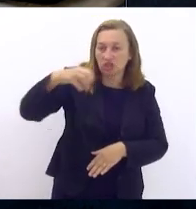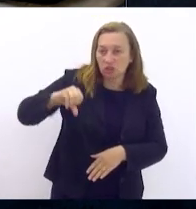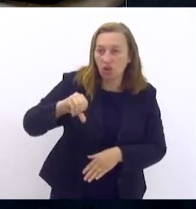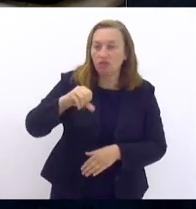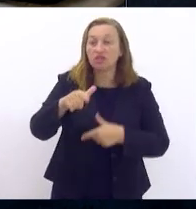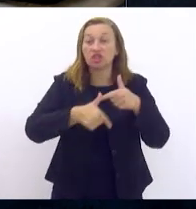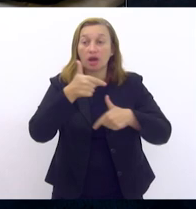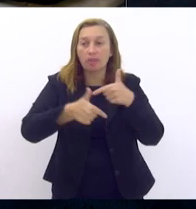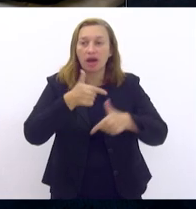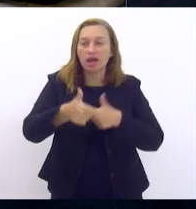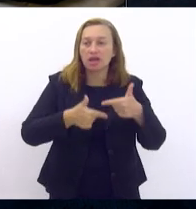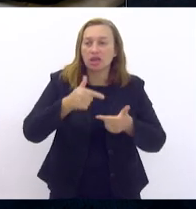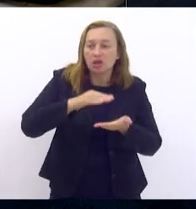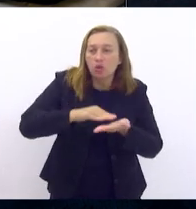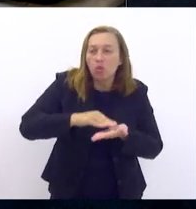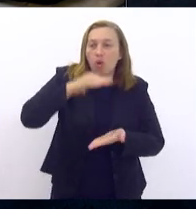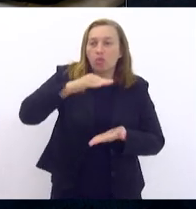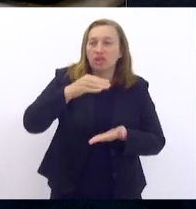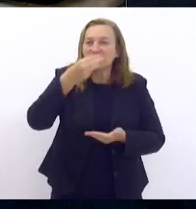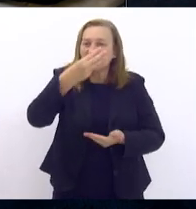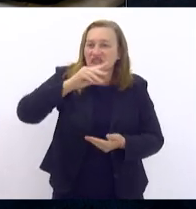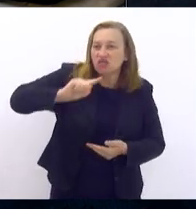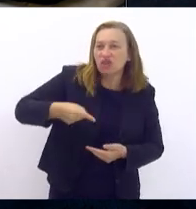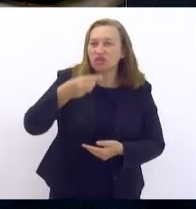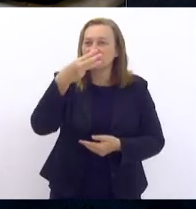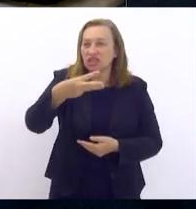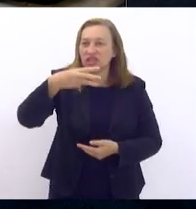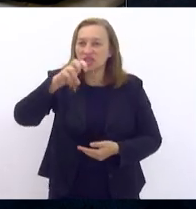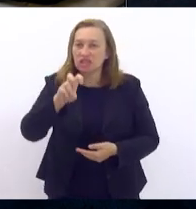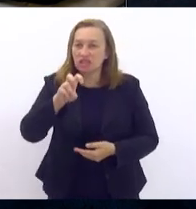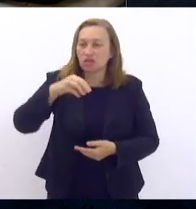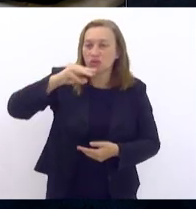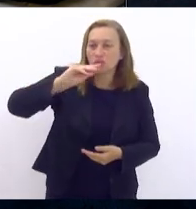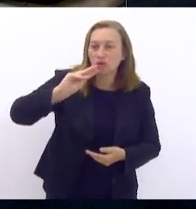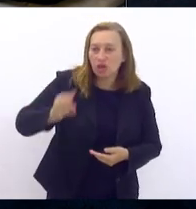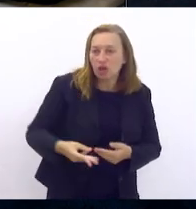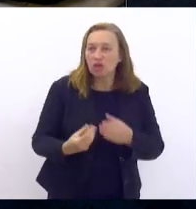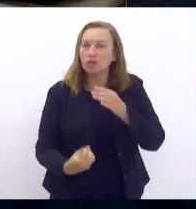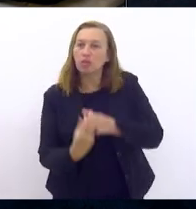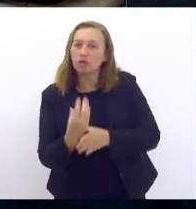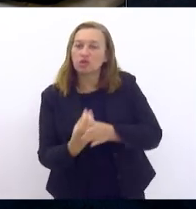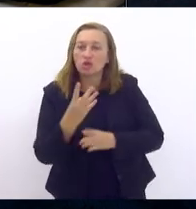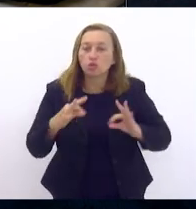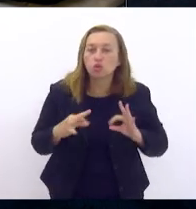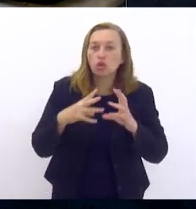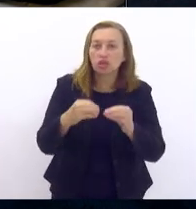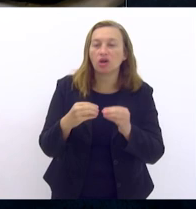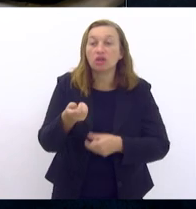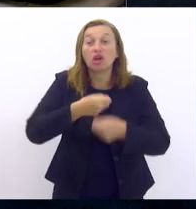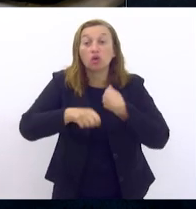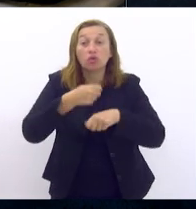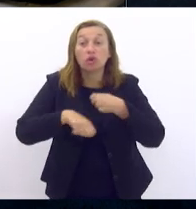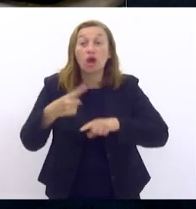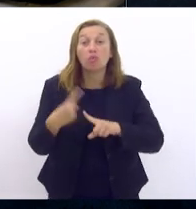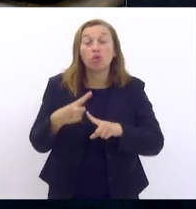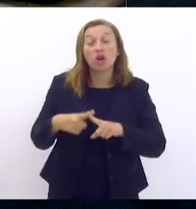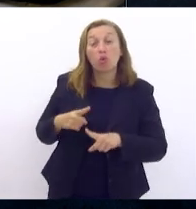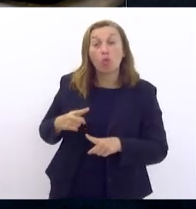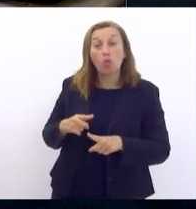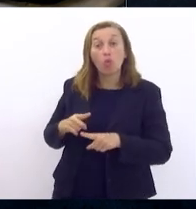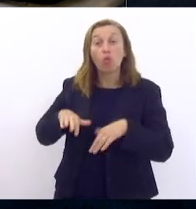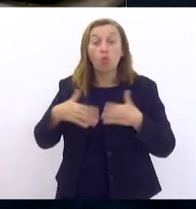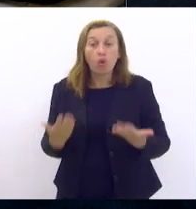ela aumenta 3,350 milhões na produção total da economia porque quando ela gera